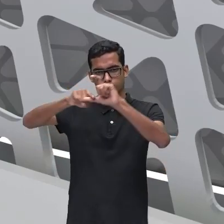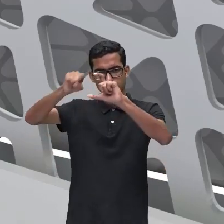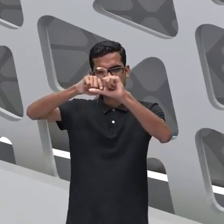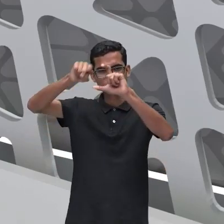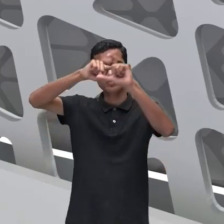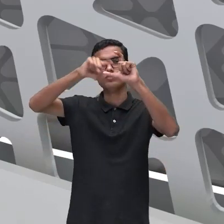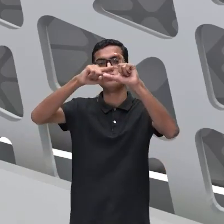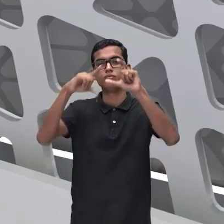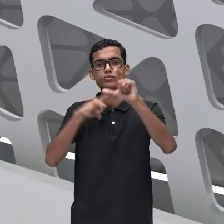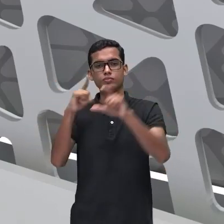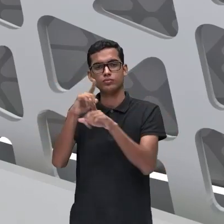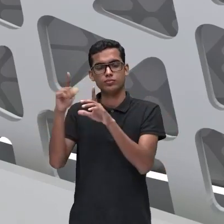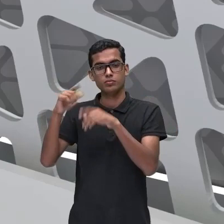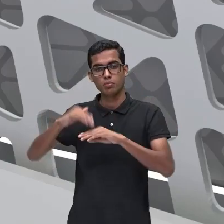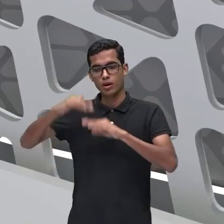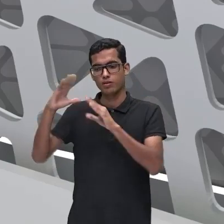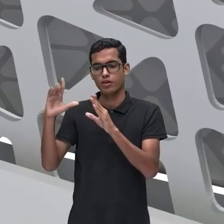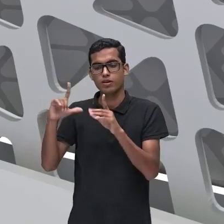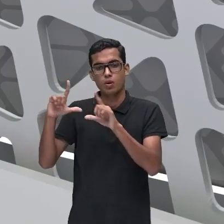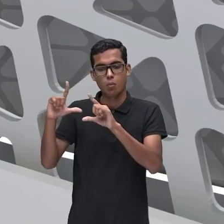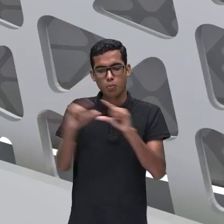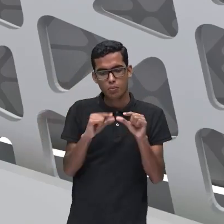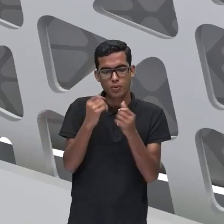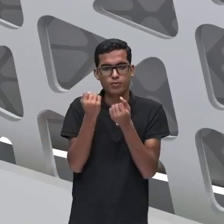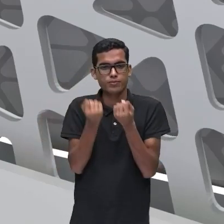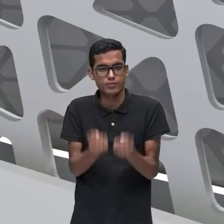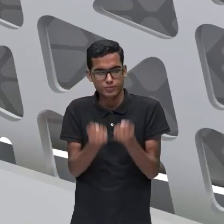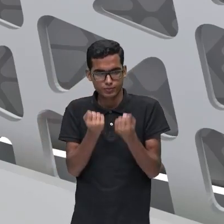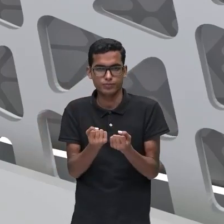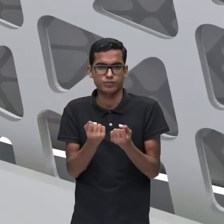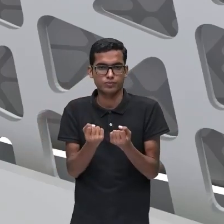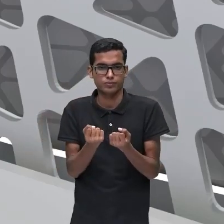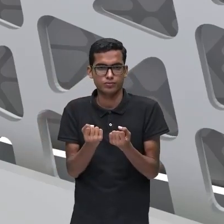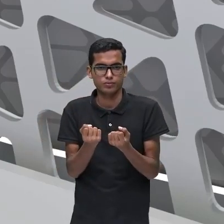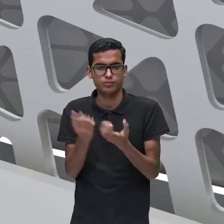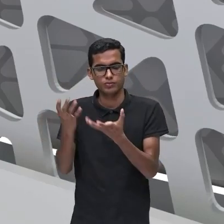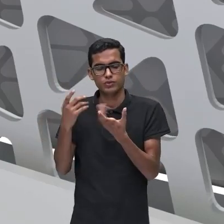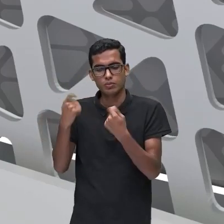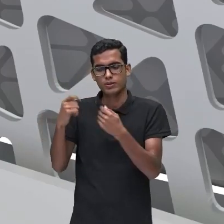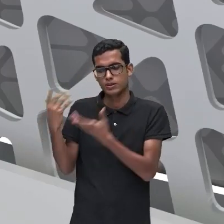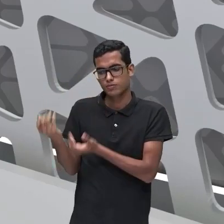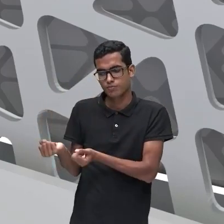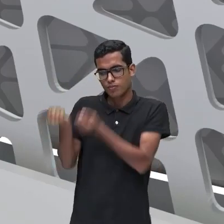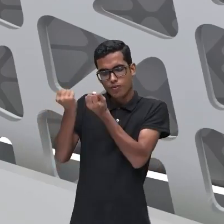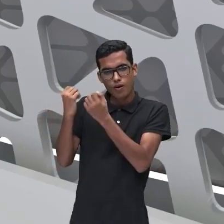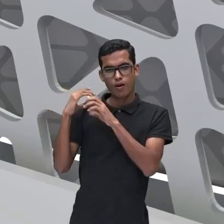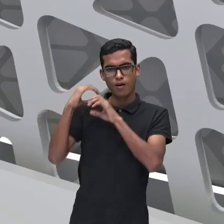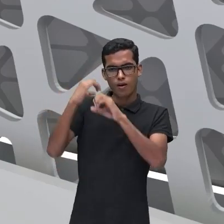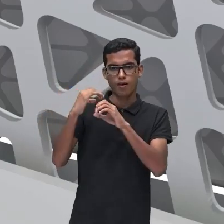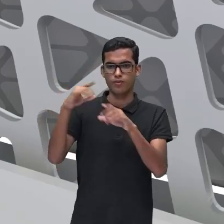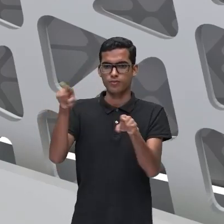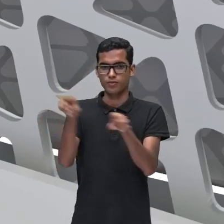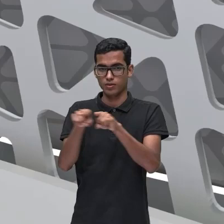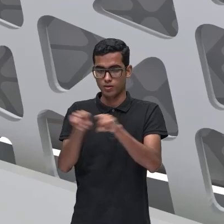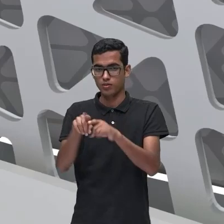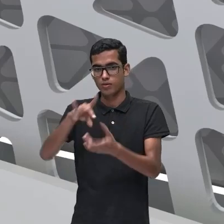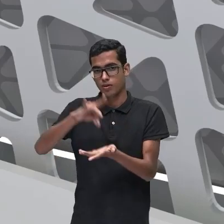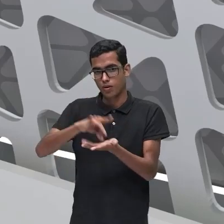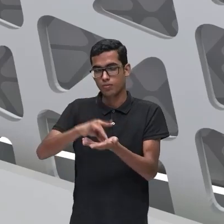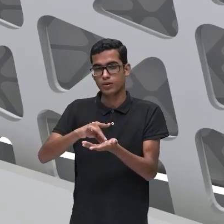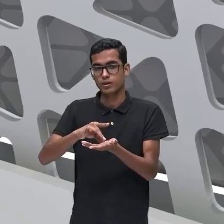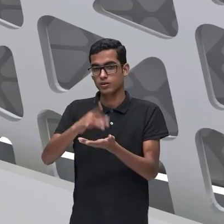mais você vai reduzir o peso do que você quer carregar. Não esqueçam, as